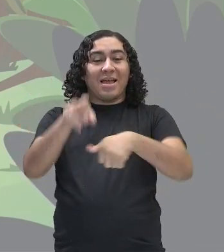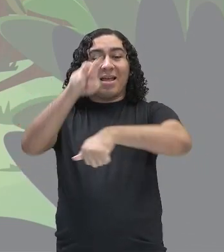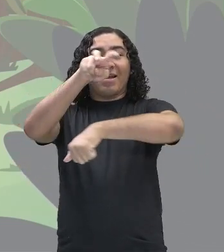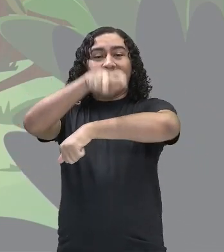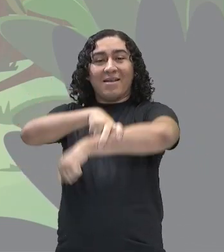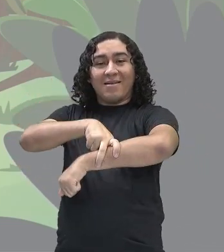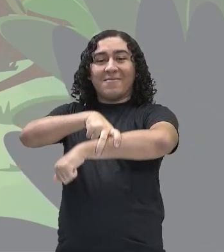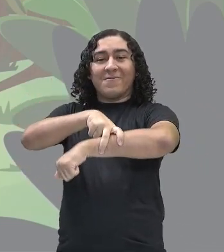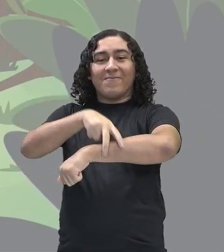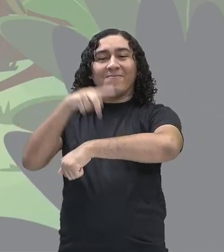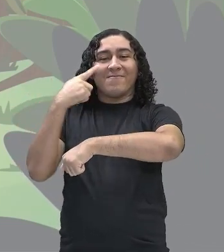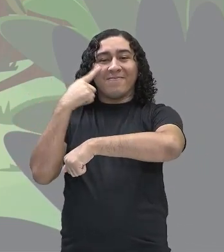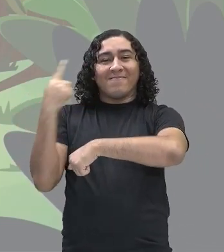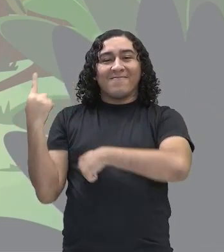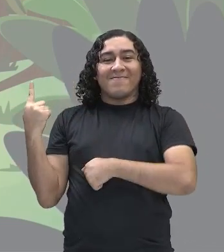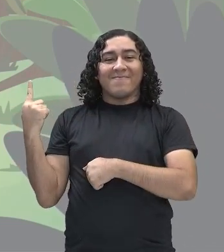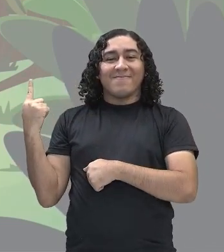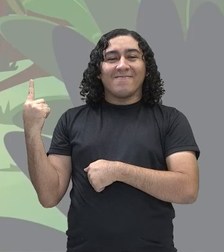Oh!